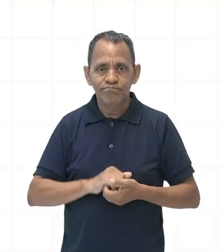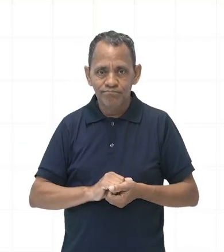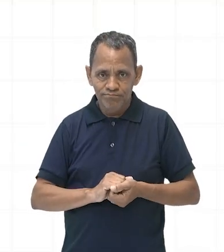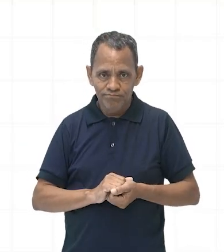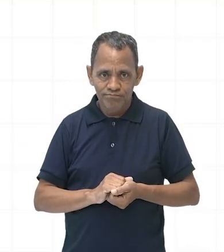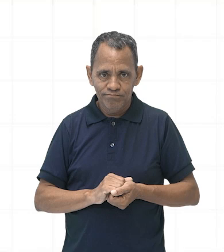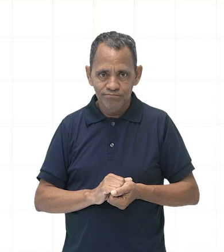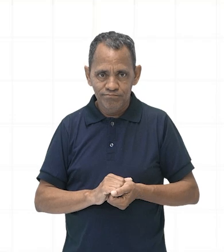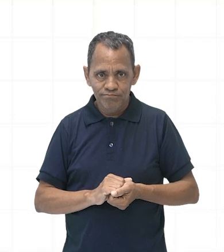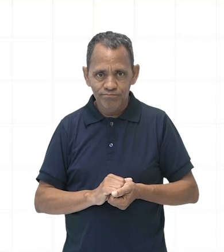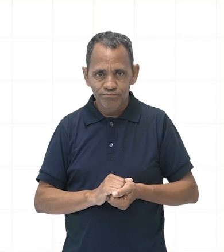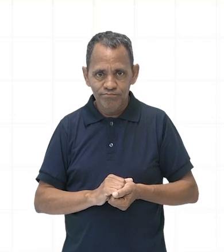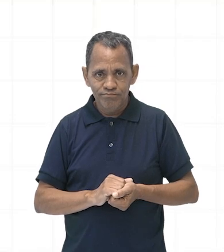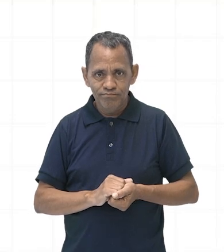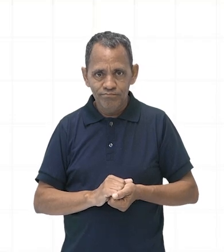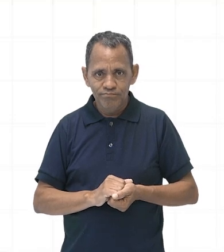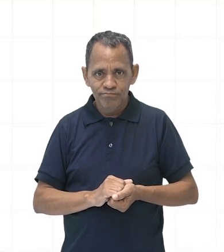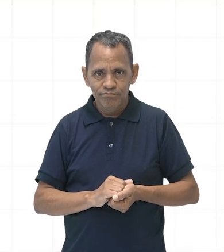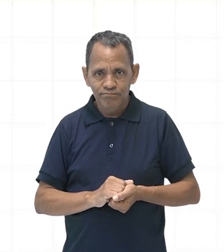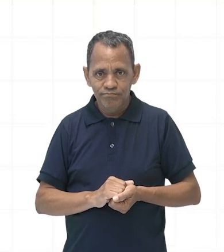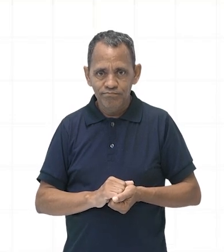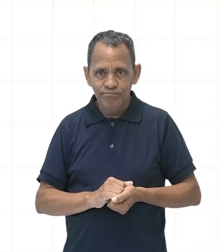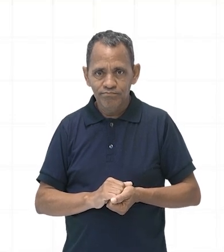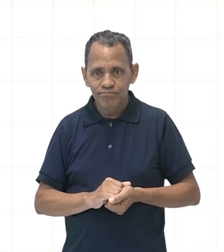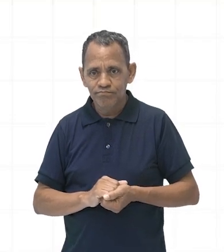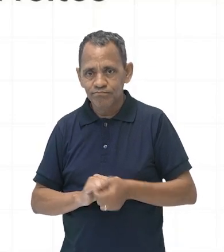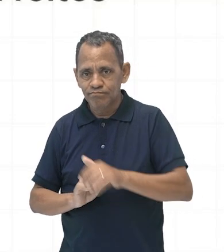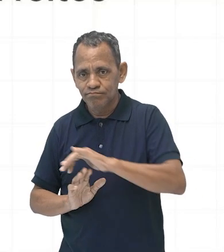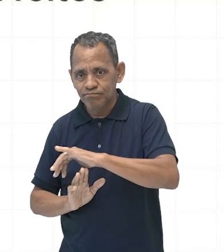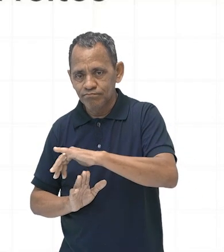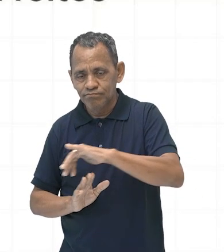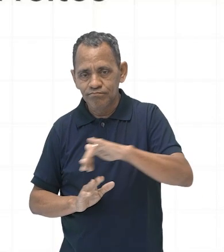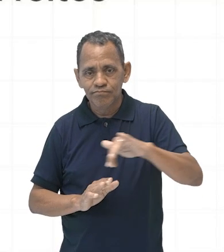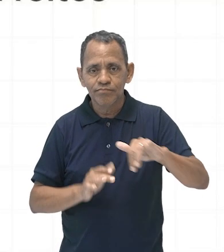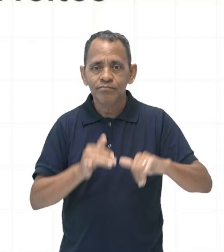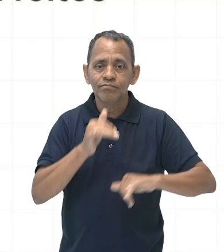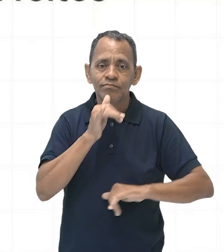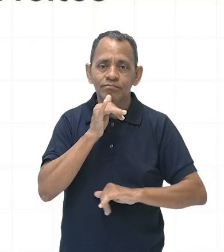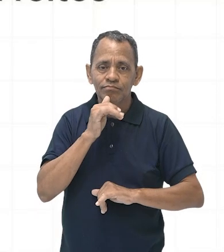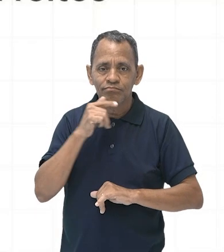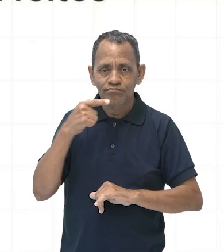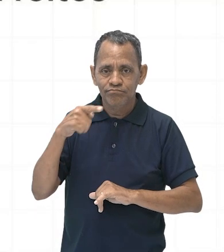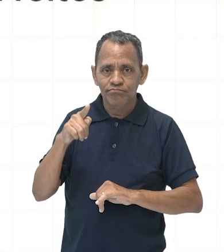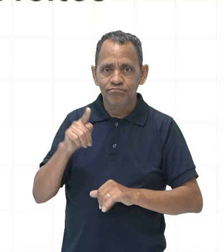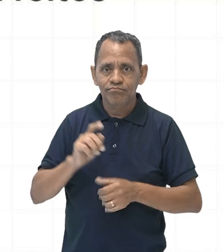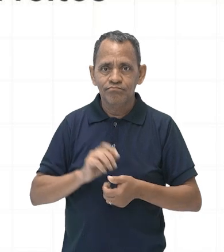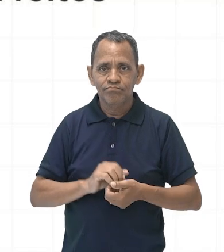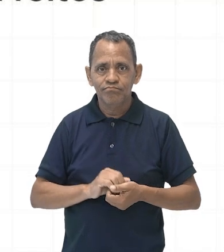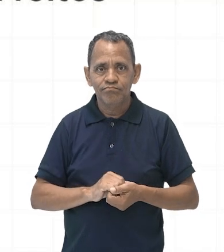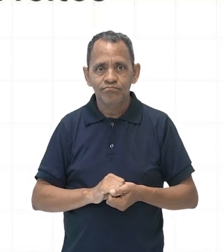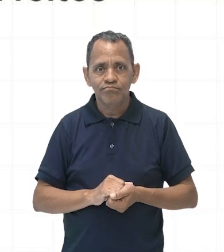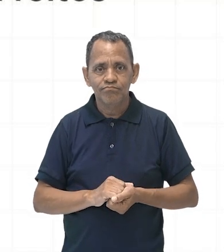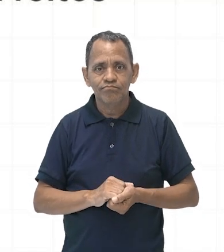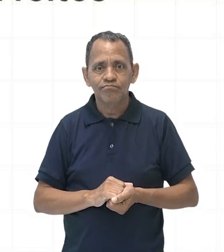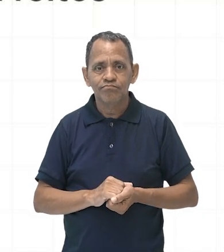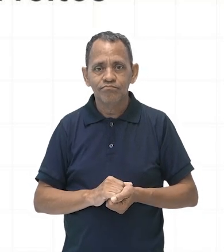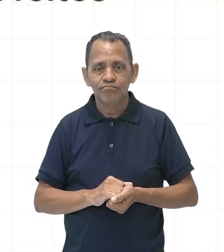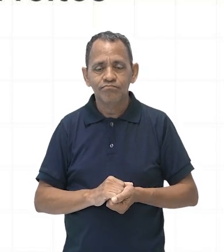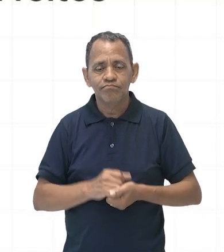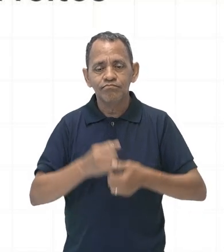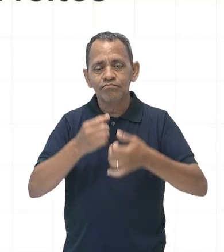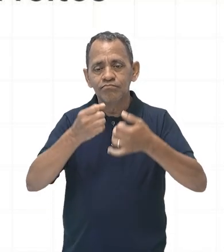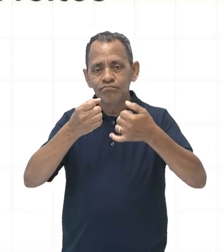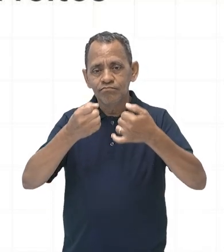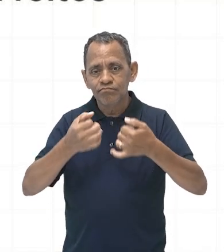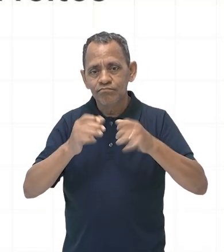800. Tudo bem? Então, vamos aqui a mais um exemplo. O exemplo diz o